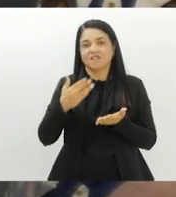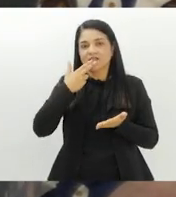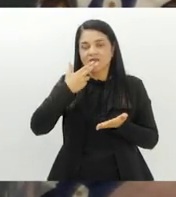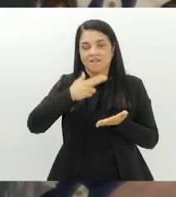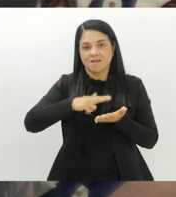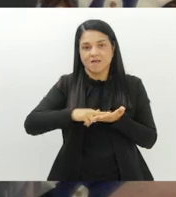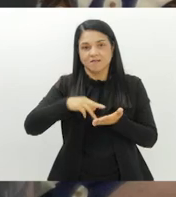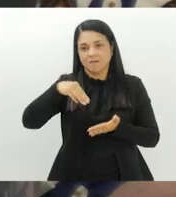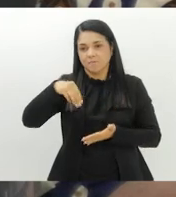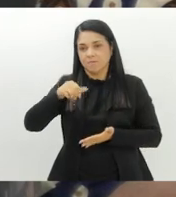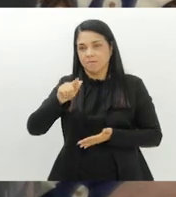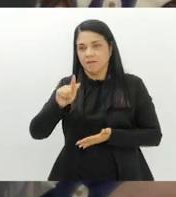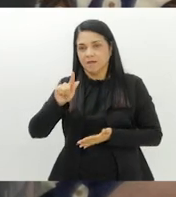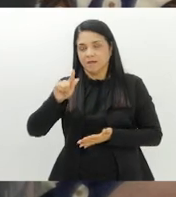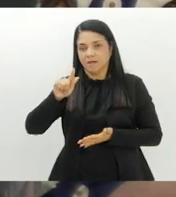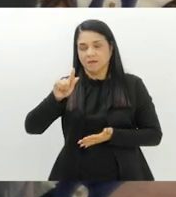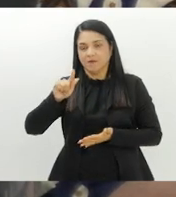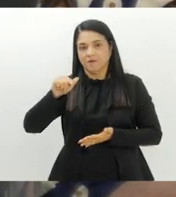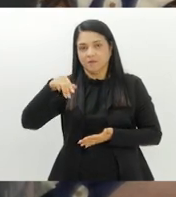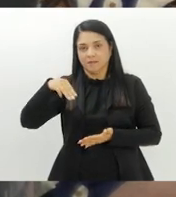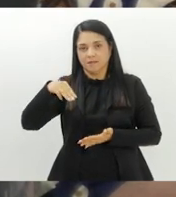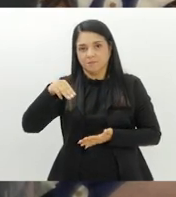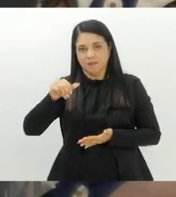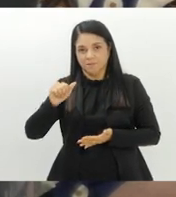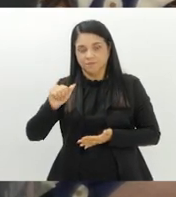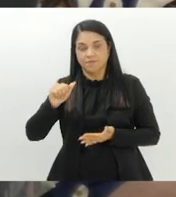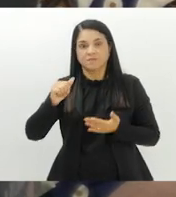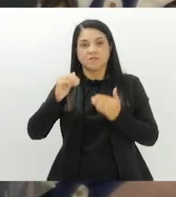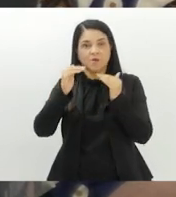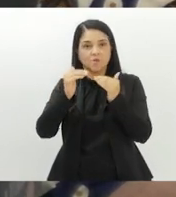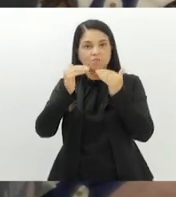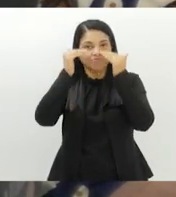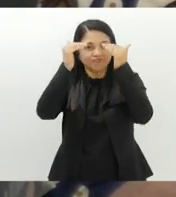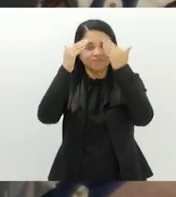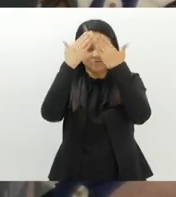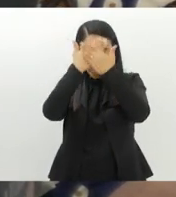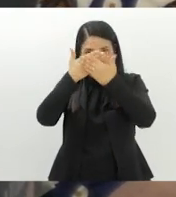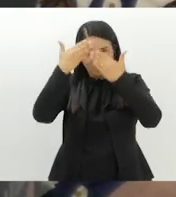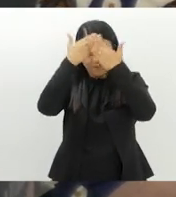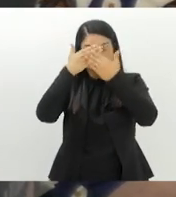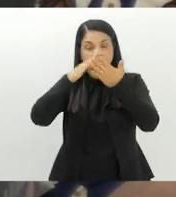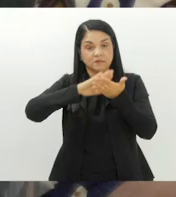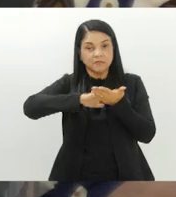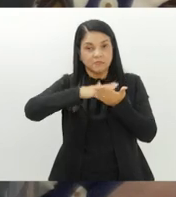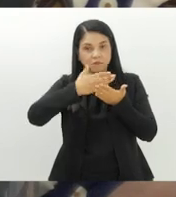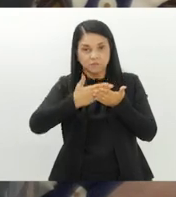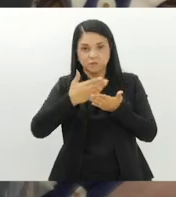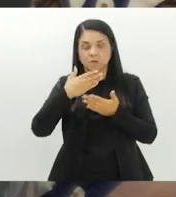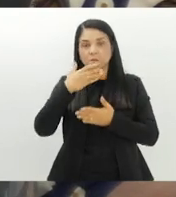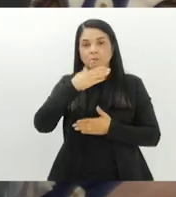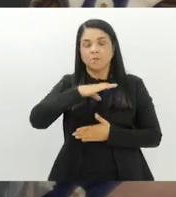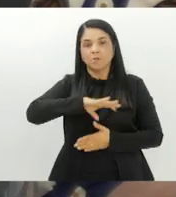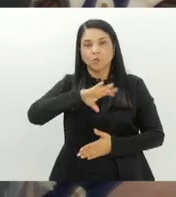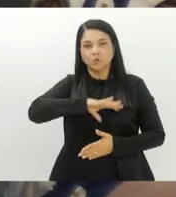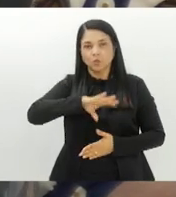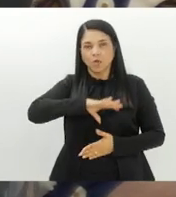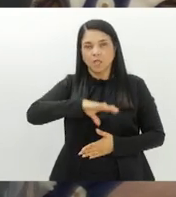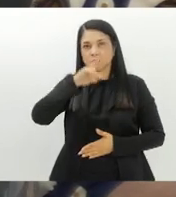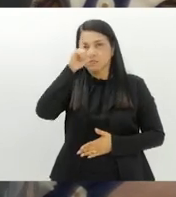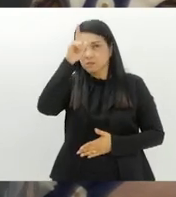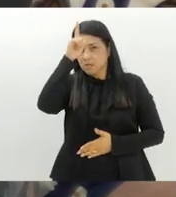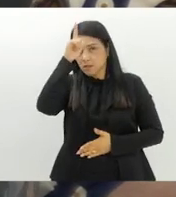é uma realidade. A gente... Ela hoje já está traduzida em português, alemão, me ajuda, Pai Ortiz,